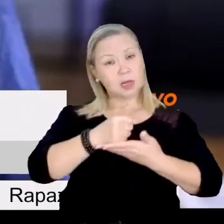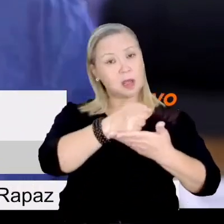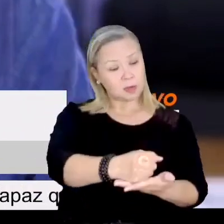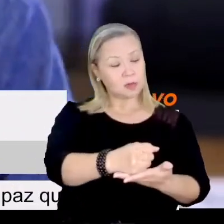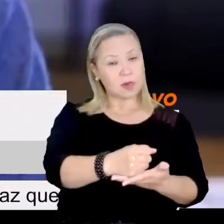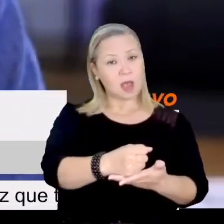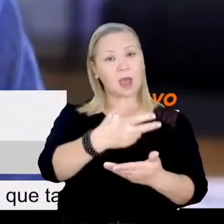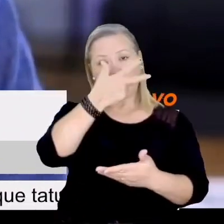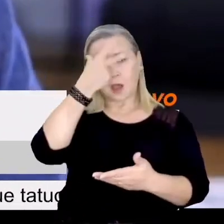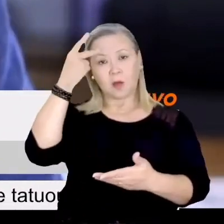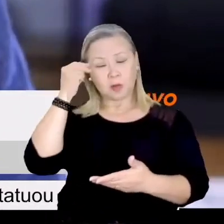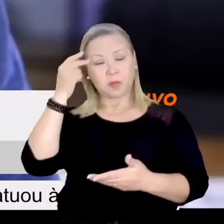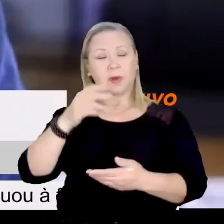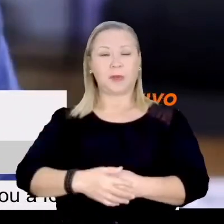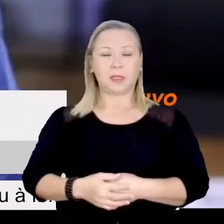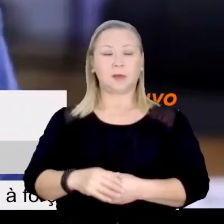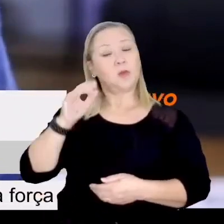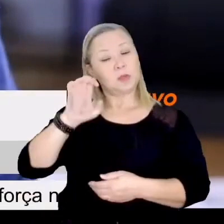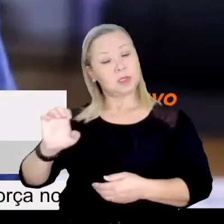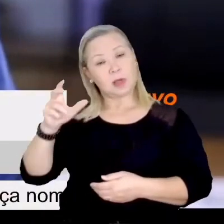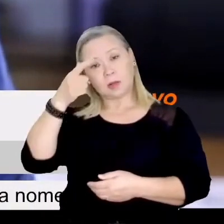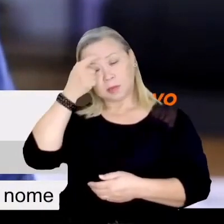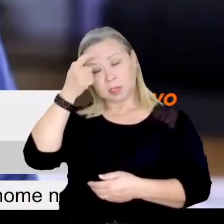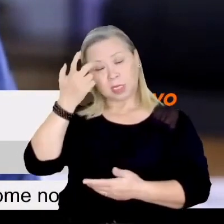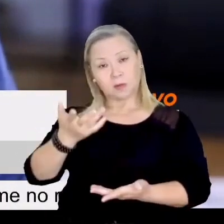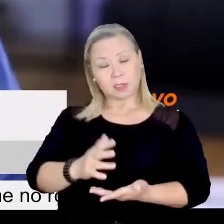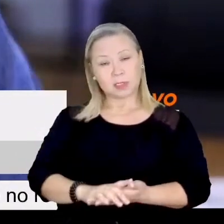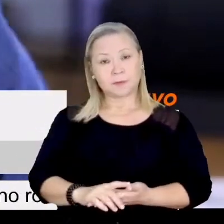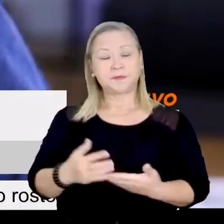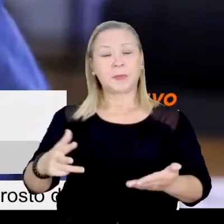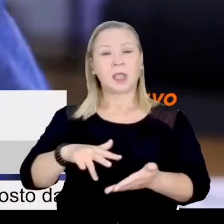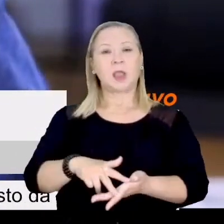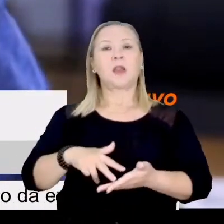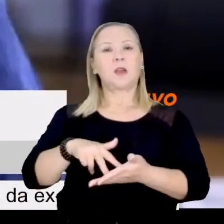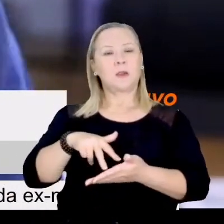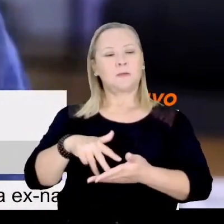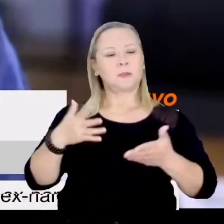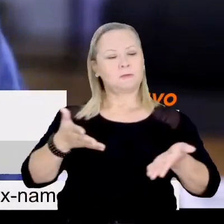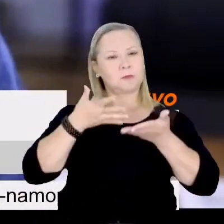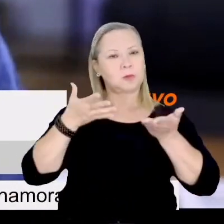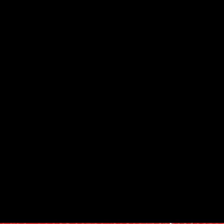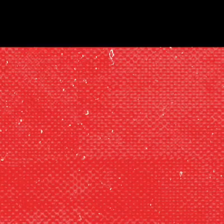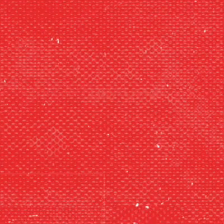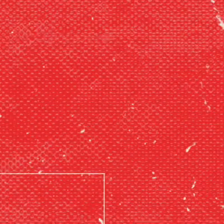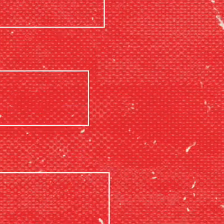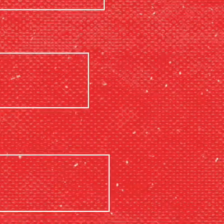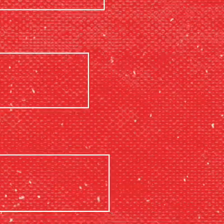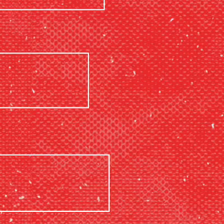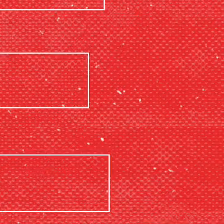ajudar os estados. Então eu estou convencido que nós vamos recuperar o Brasil.